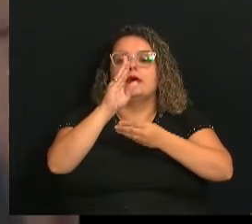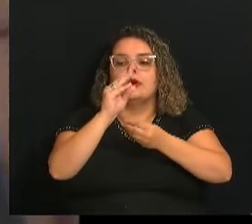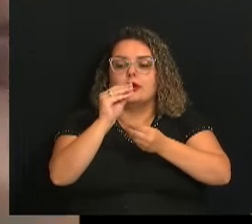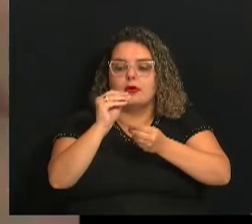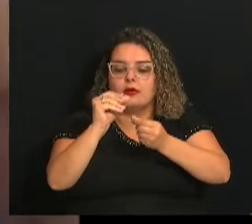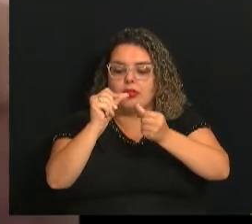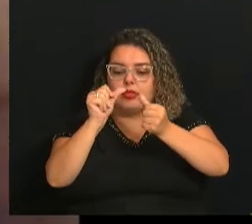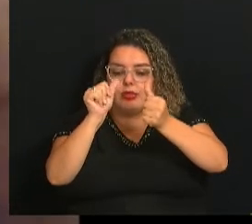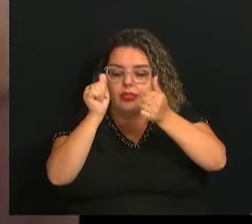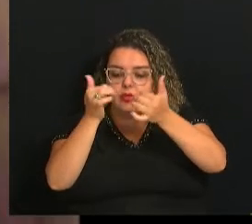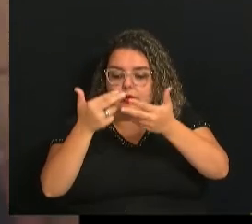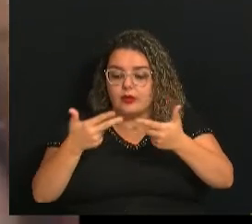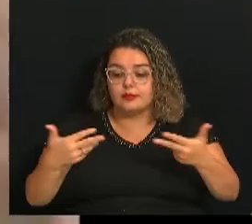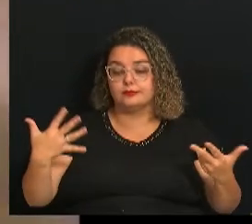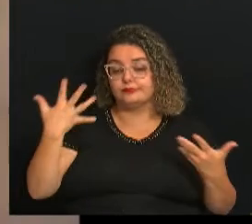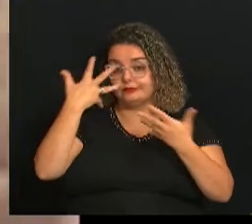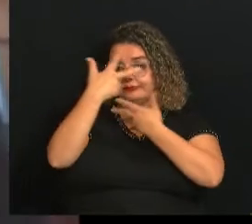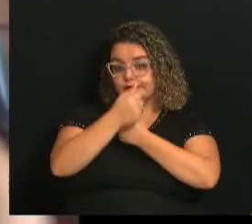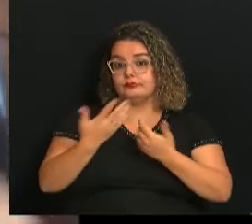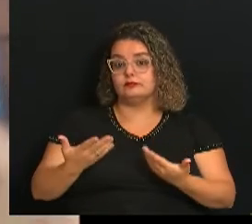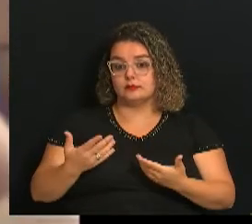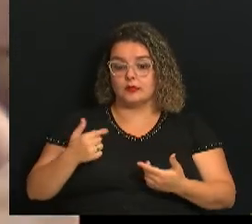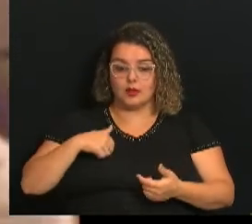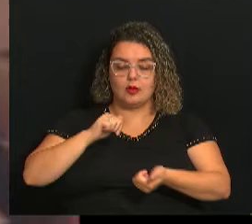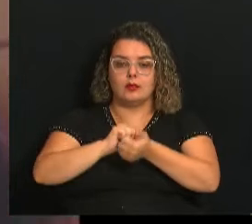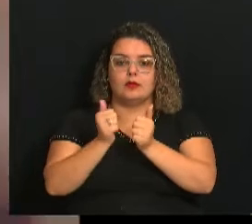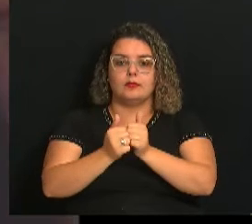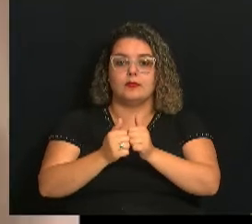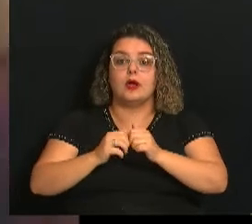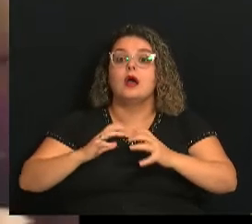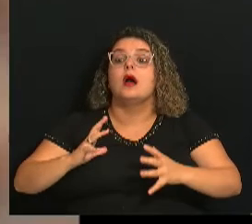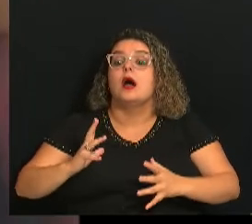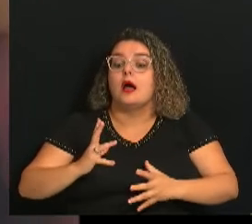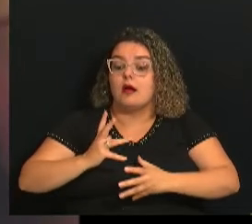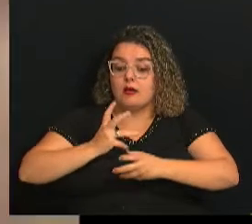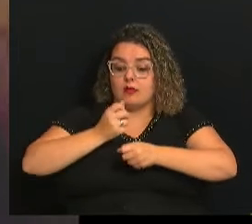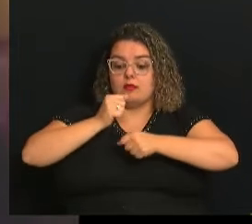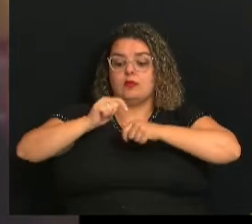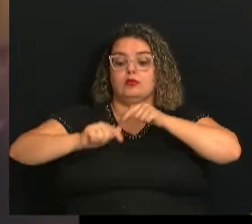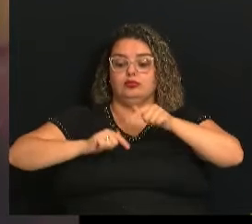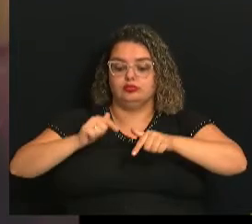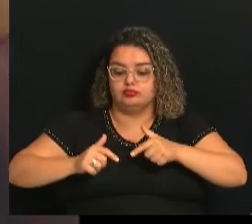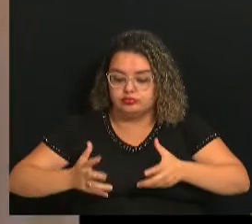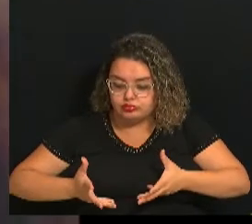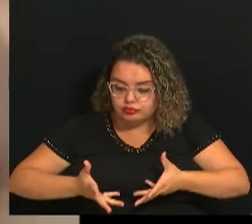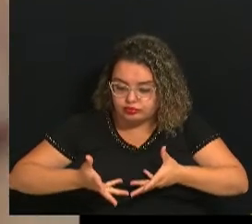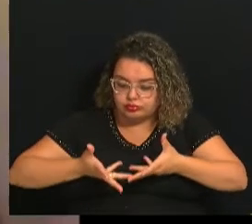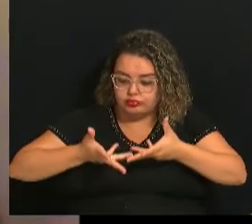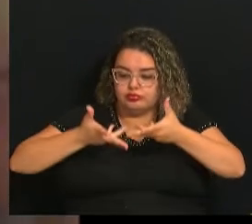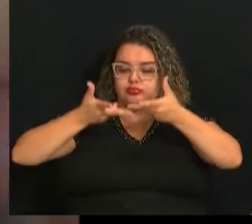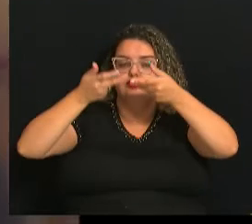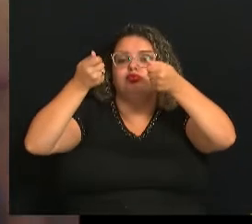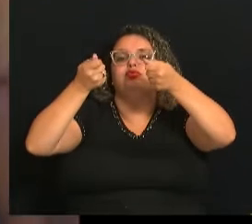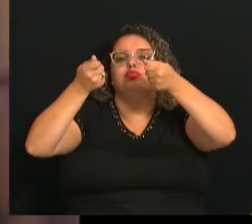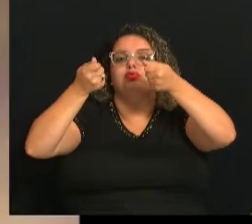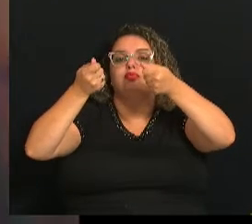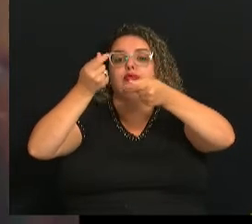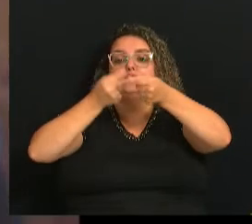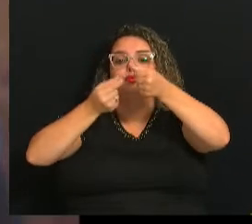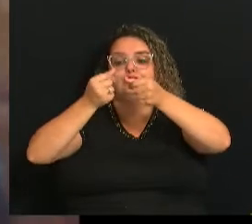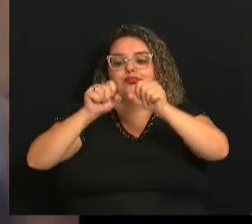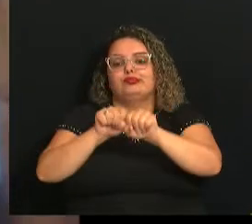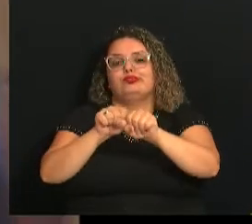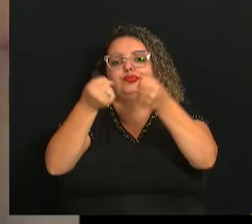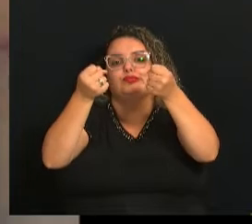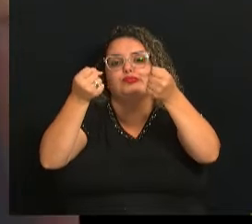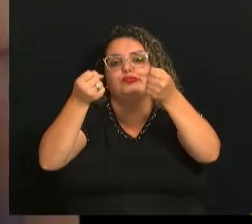Eu coloco assim, a força de trabalho que ergue coisas belas e a grana que destrói o que